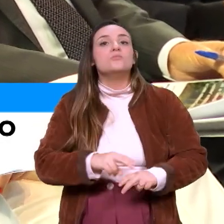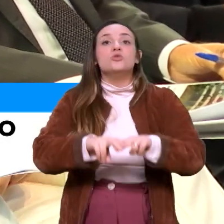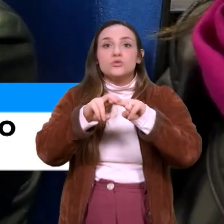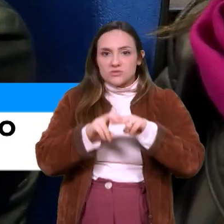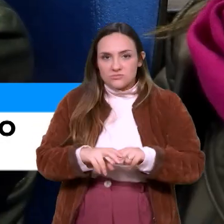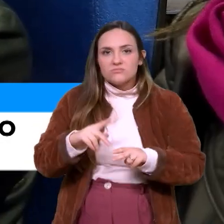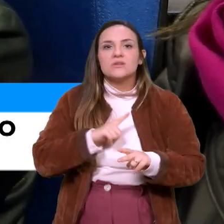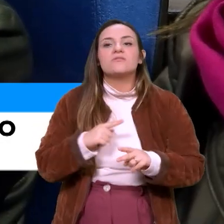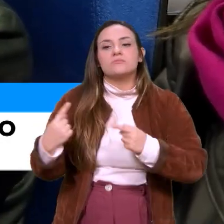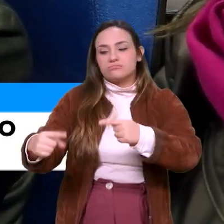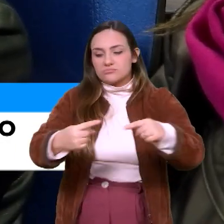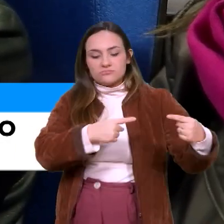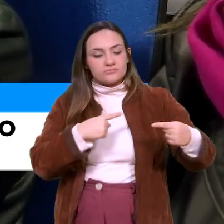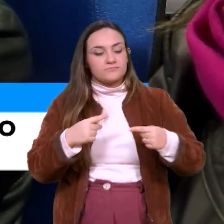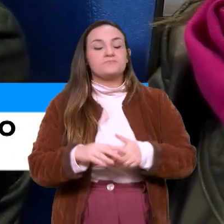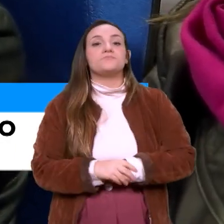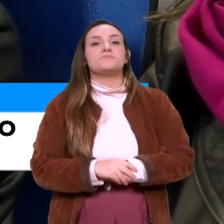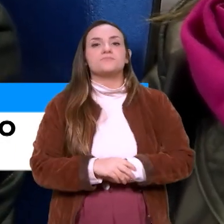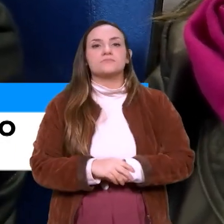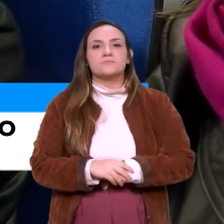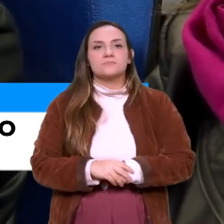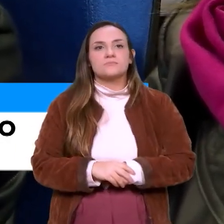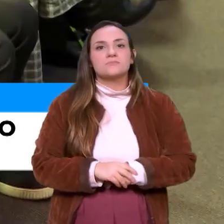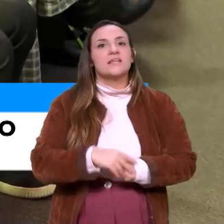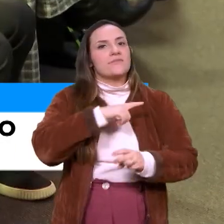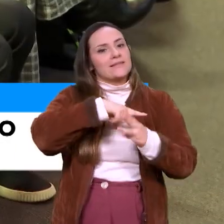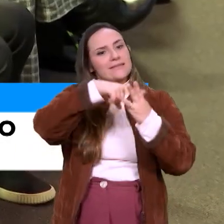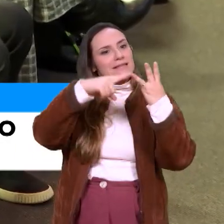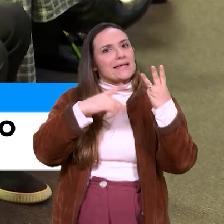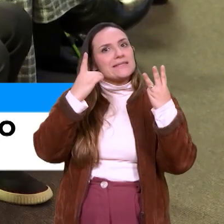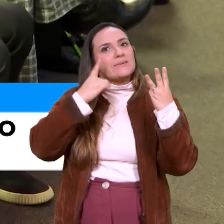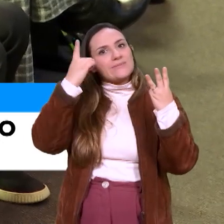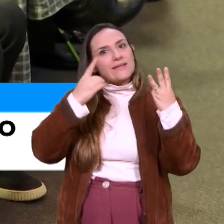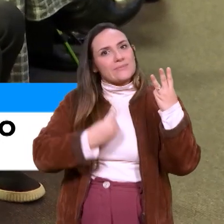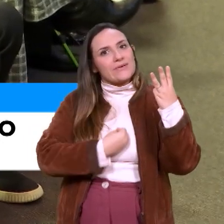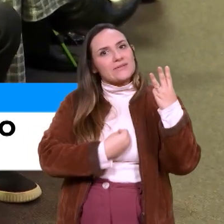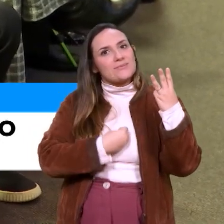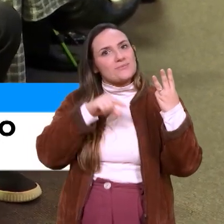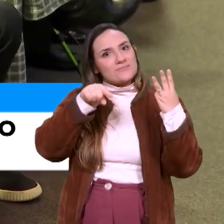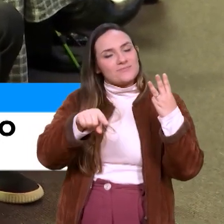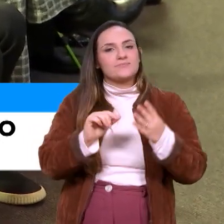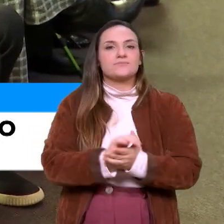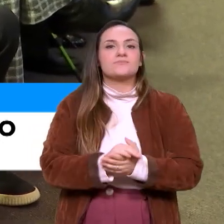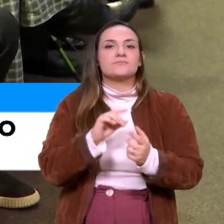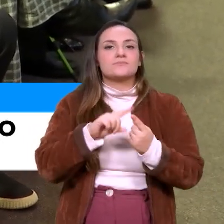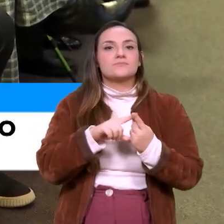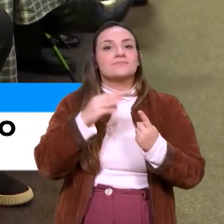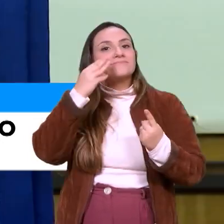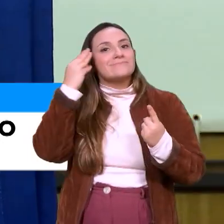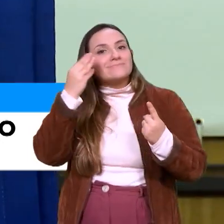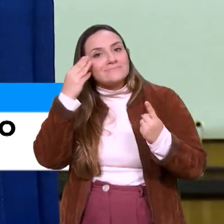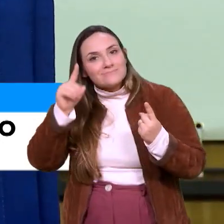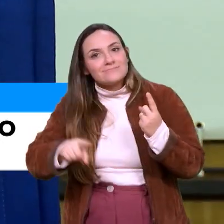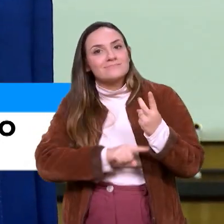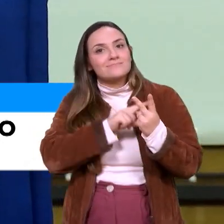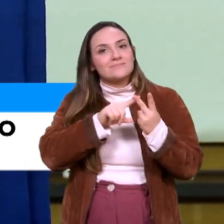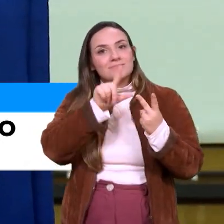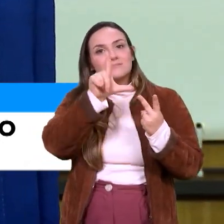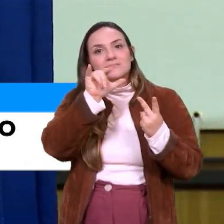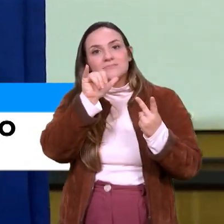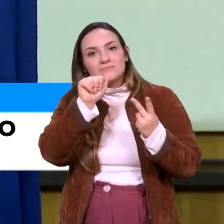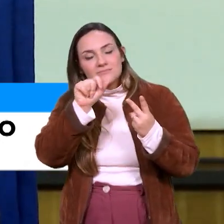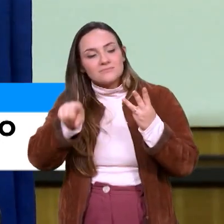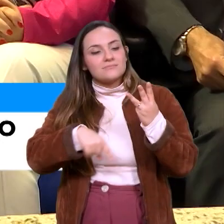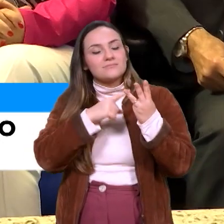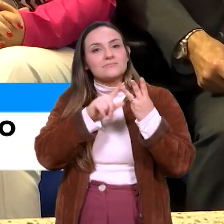poder foram temas do debate que contou com a participação das três deputadas da Alemes. As deputadas